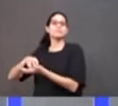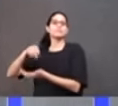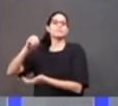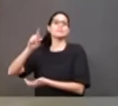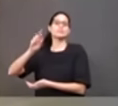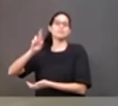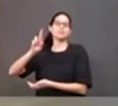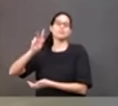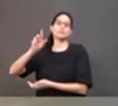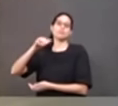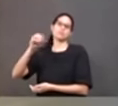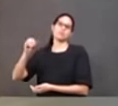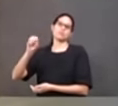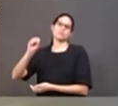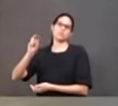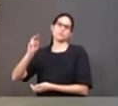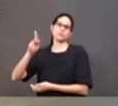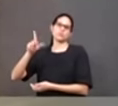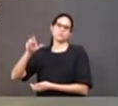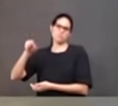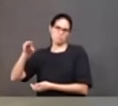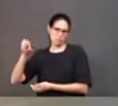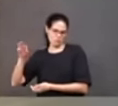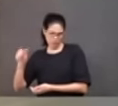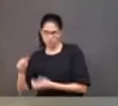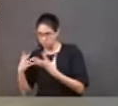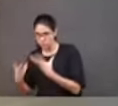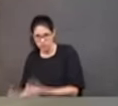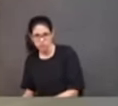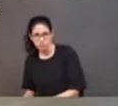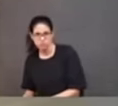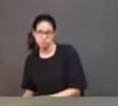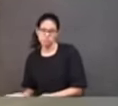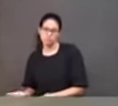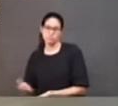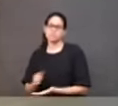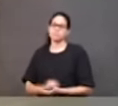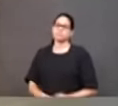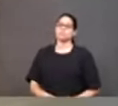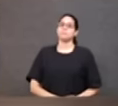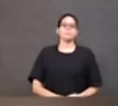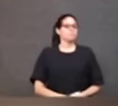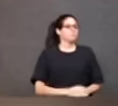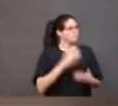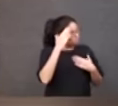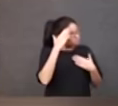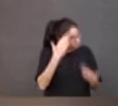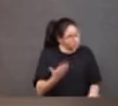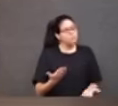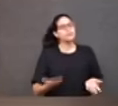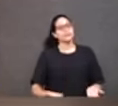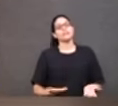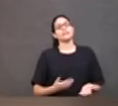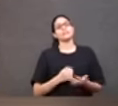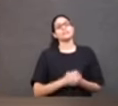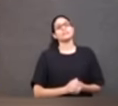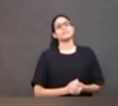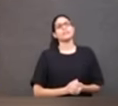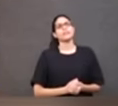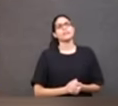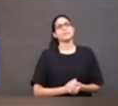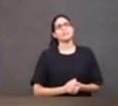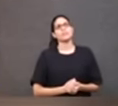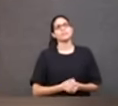Obrigado ao professor Elvestre pela questão. No Pontal, nós estávamos